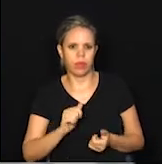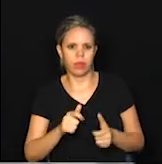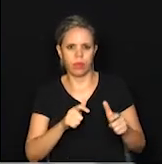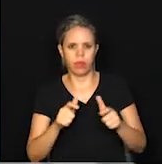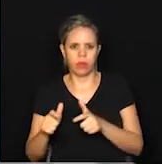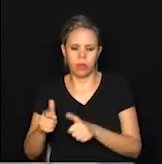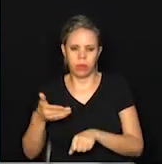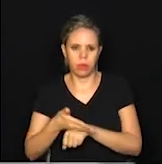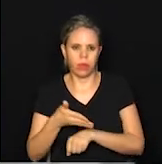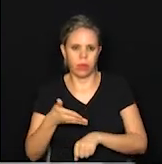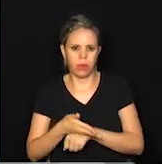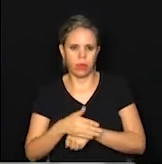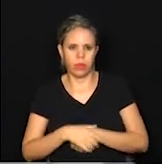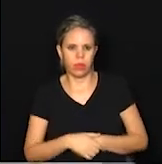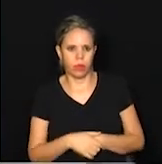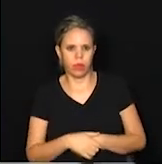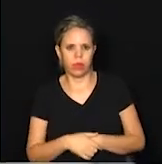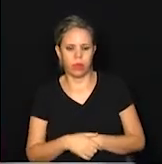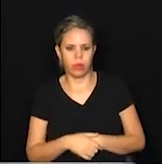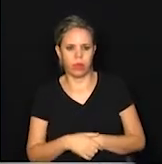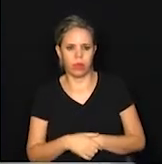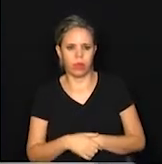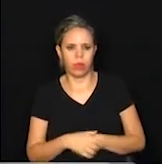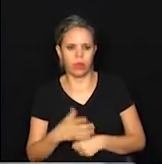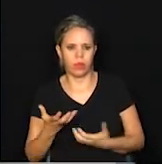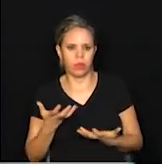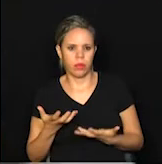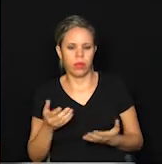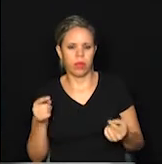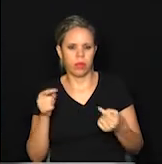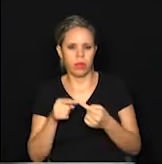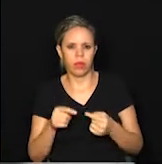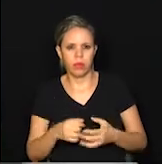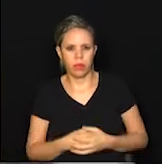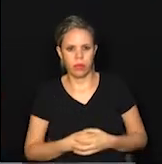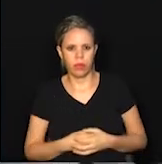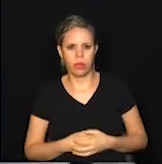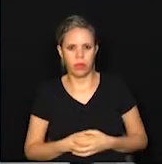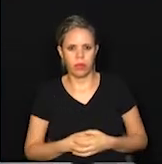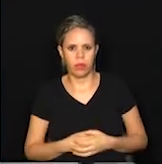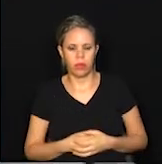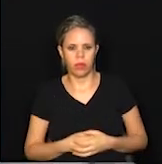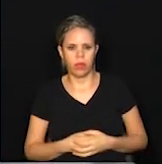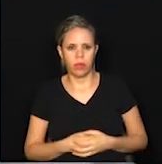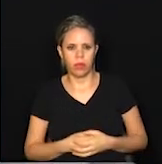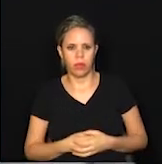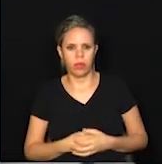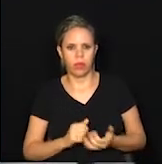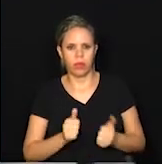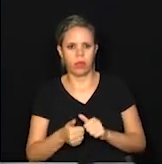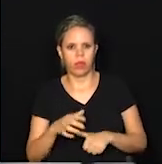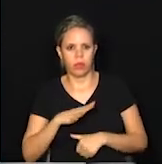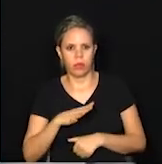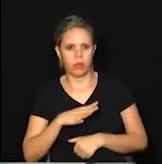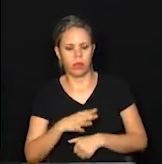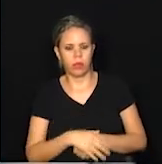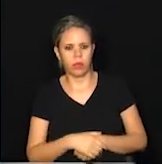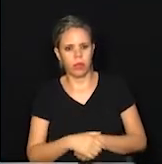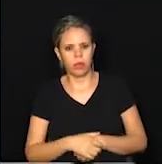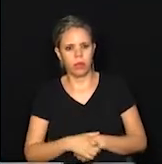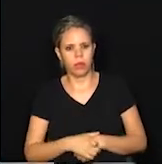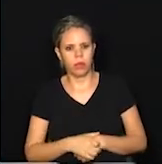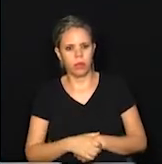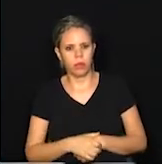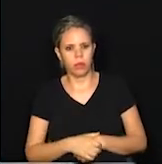de participação para quem quer participar diretamente, né, da vida esportiva da cidade. Então, eu queria